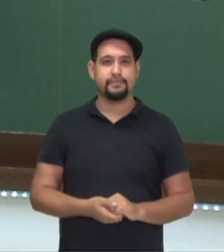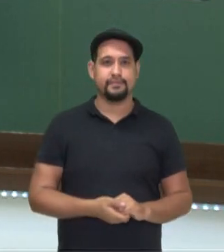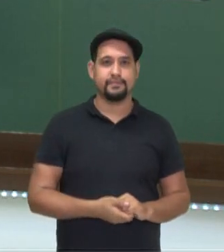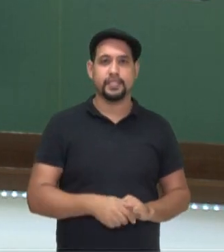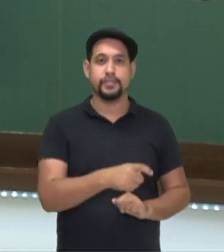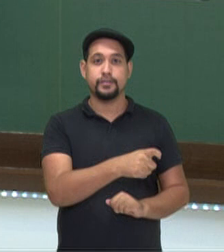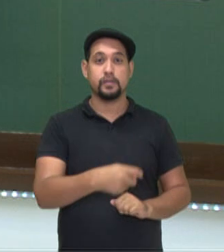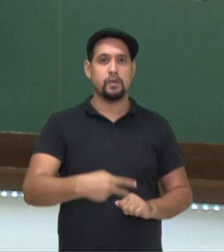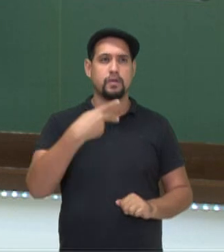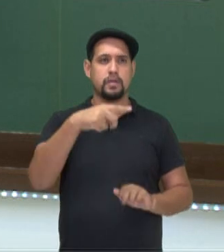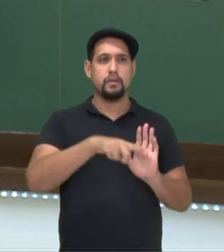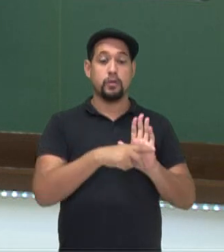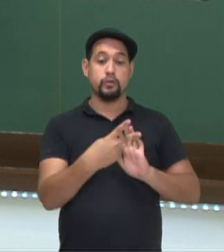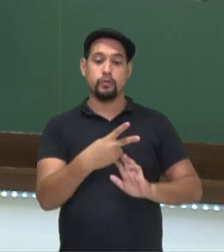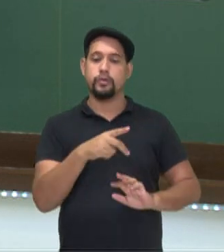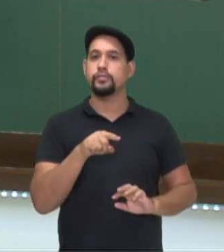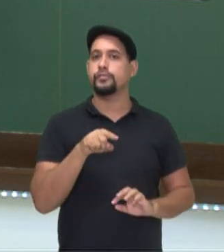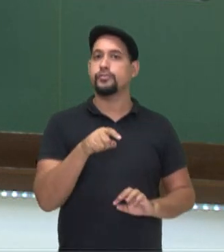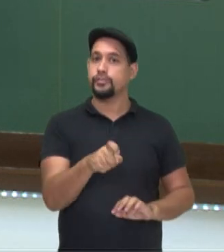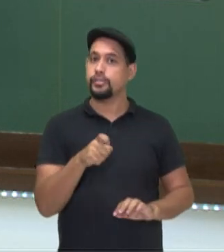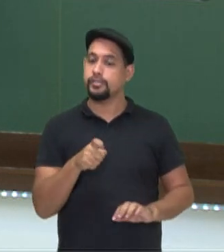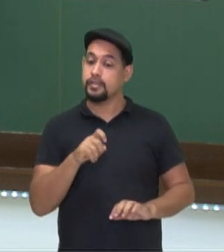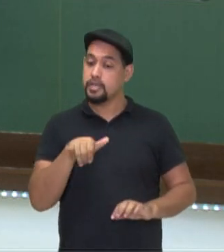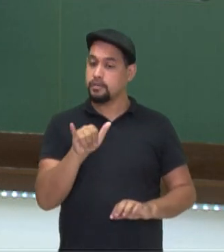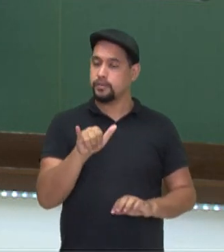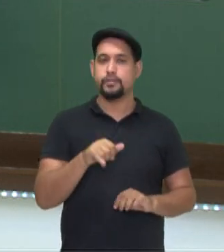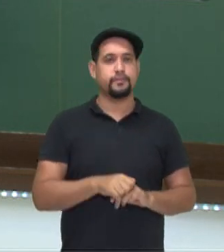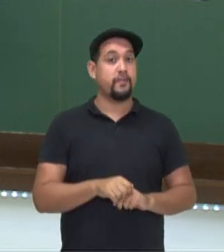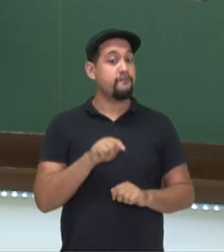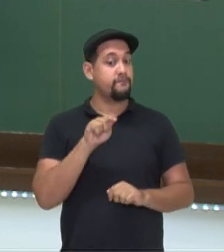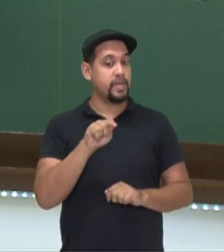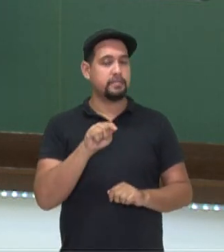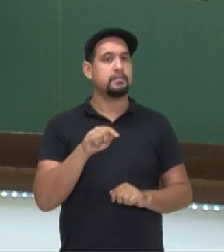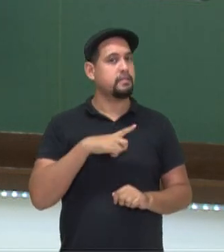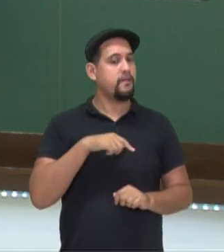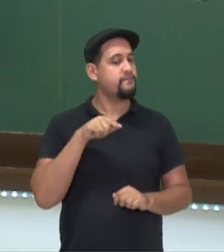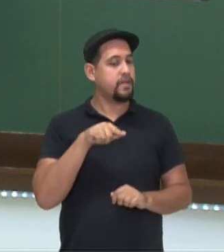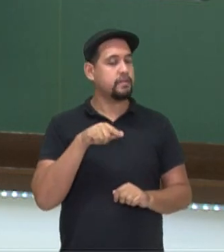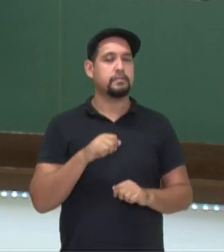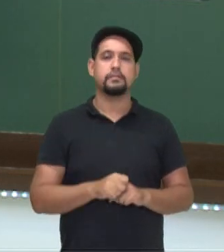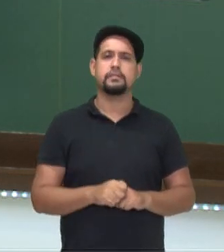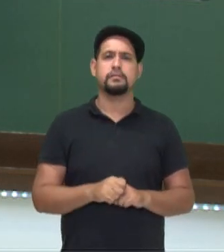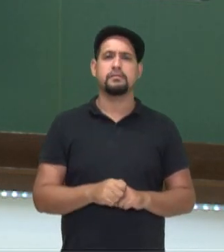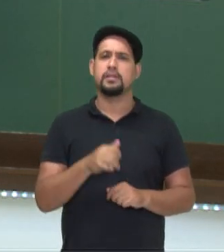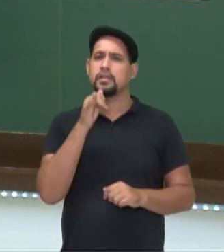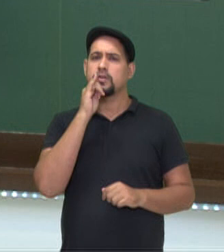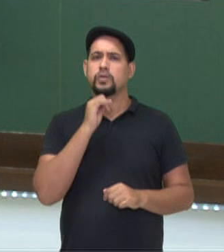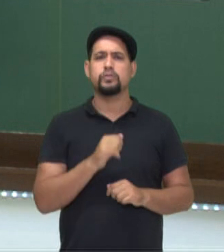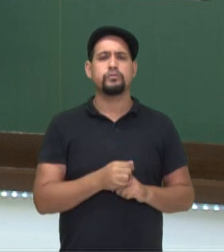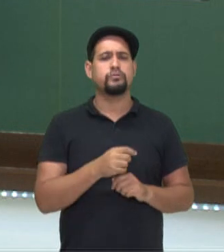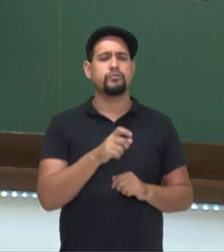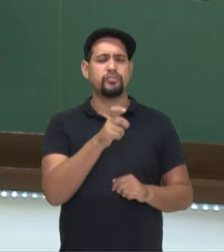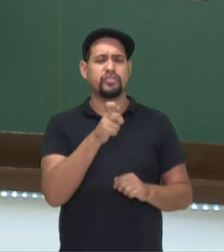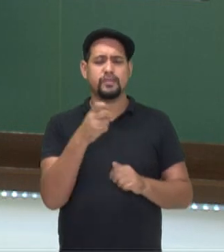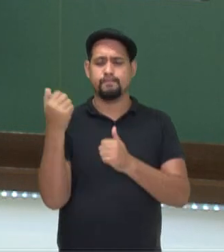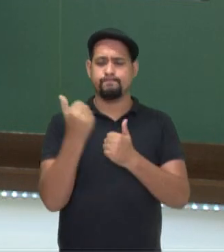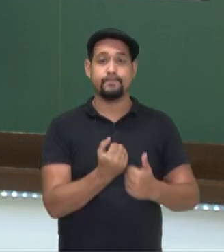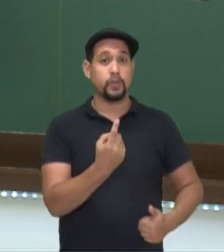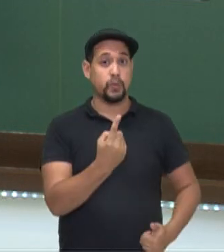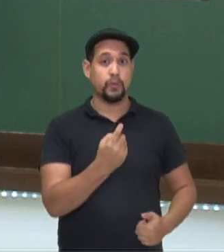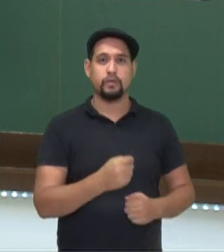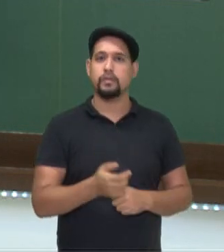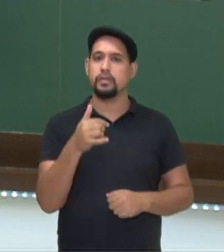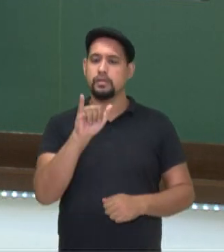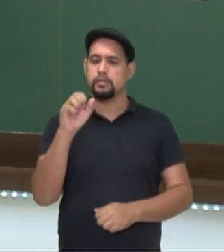x² menos 2xy, né, vezes ali, né, entre as letras. No lugar do x eu coloquei 1. No lugar do y